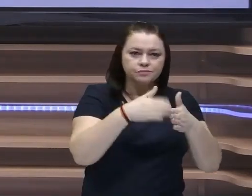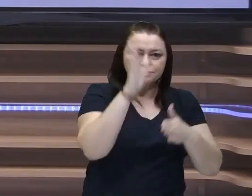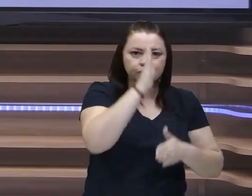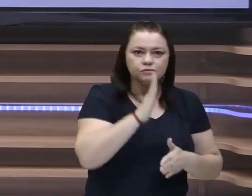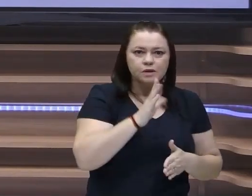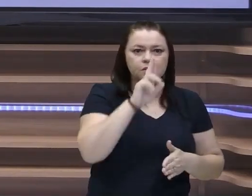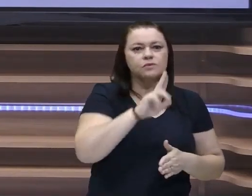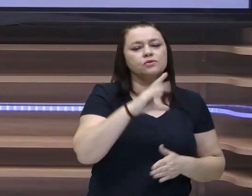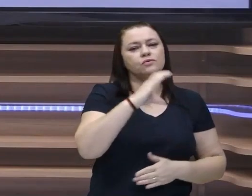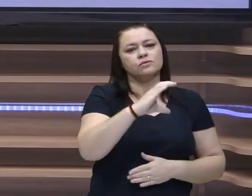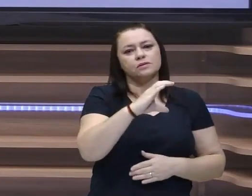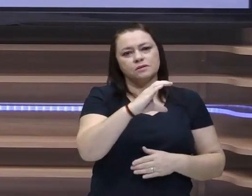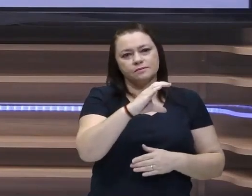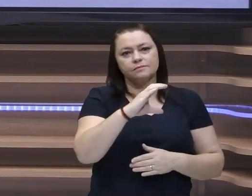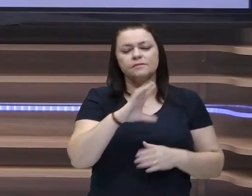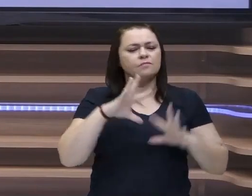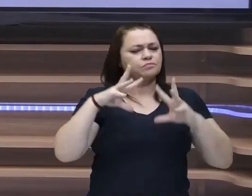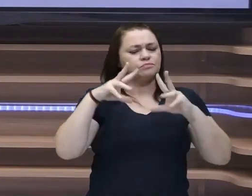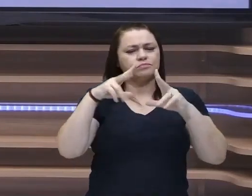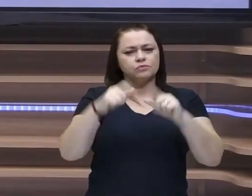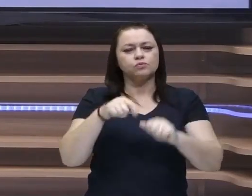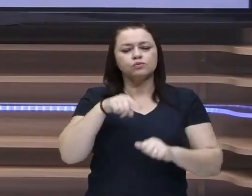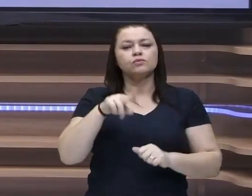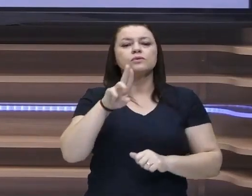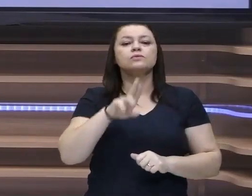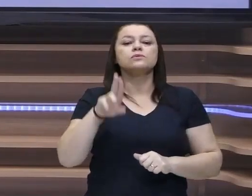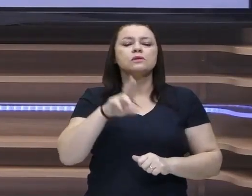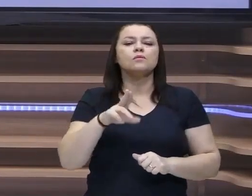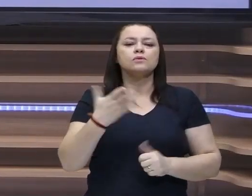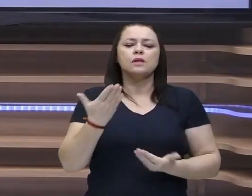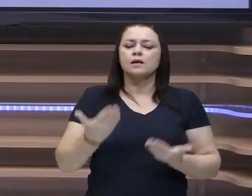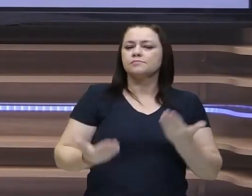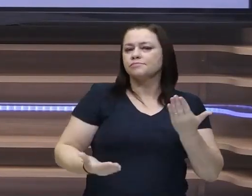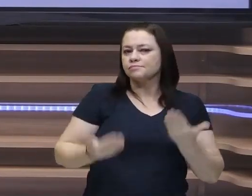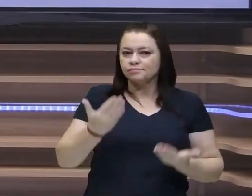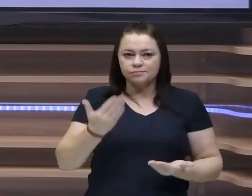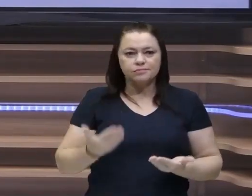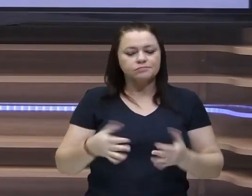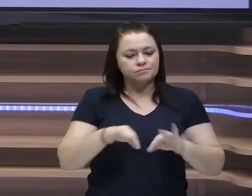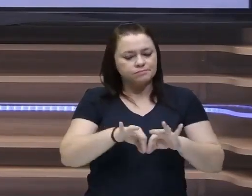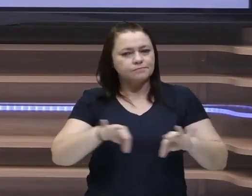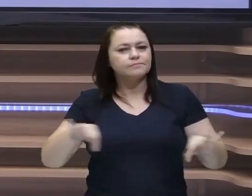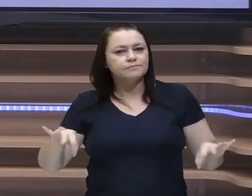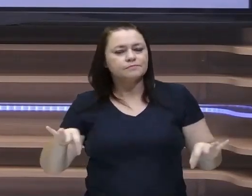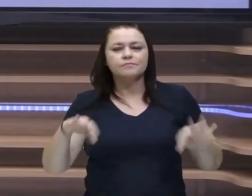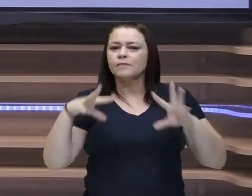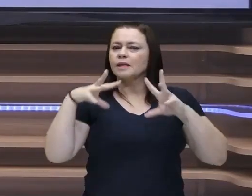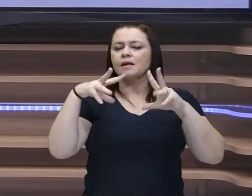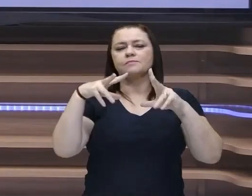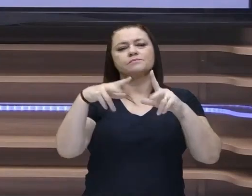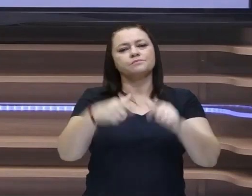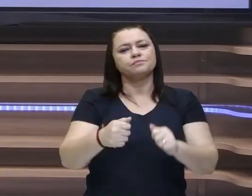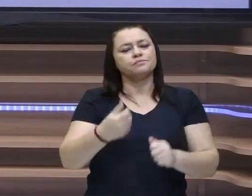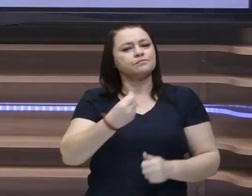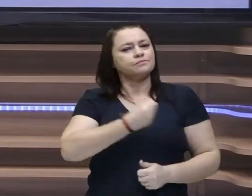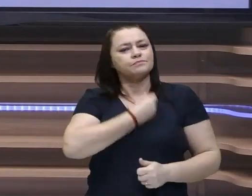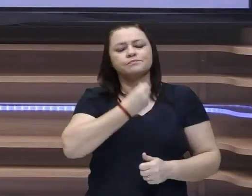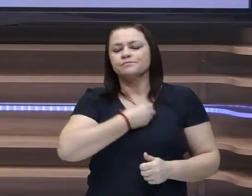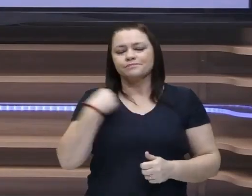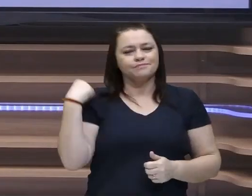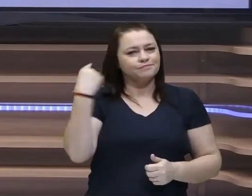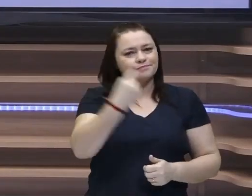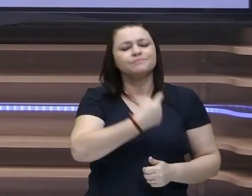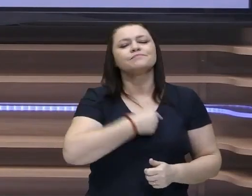escala Celsius. Então, tudo isso são unidades de grandezas de medida e elas estão presentes em todo o nosso dia a dia e no